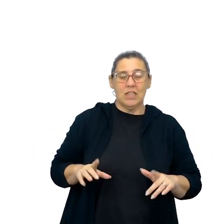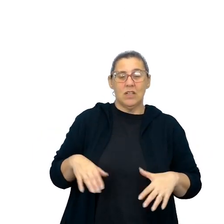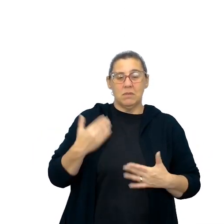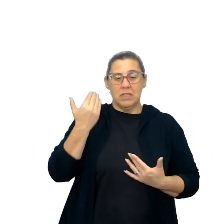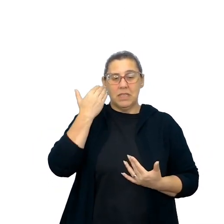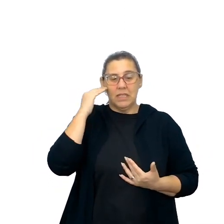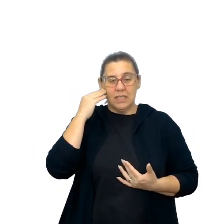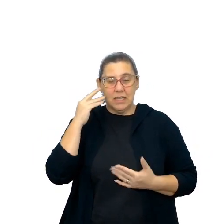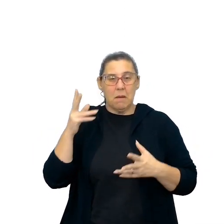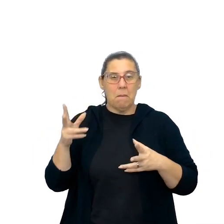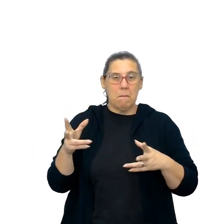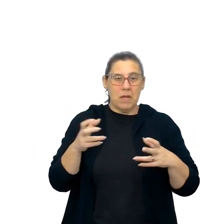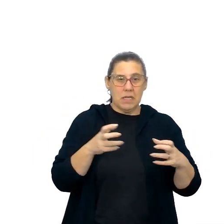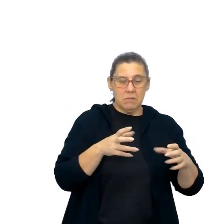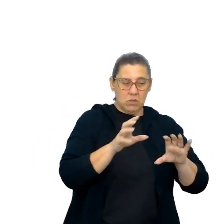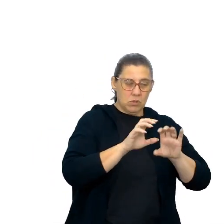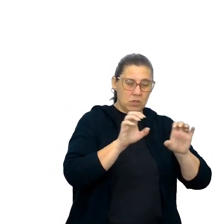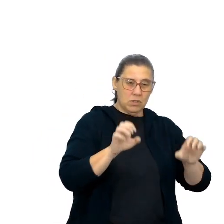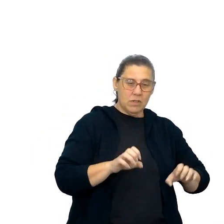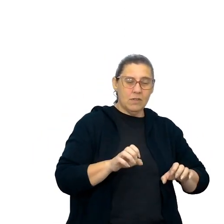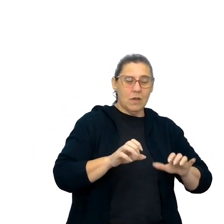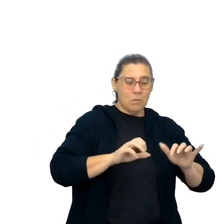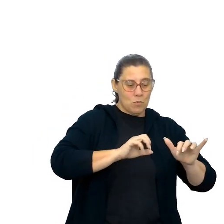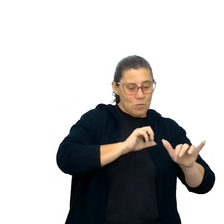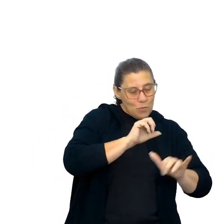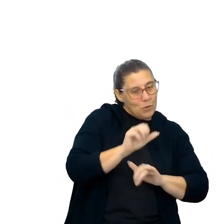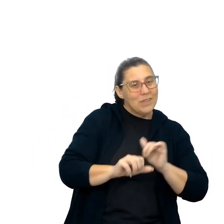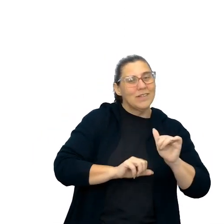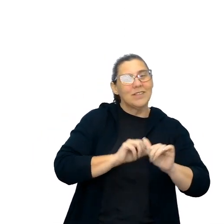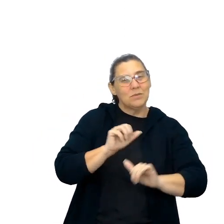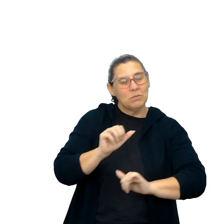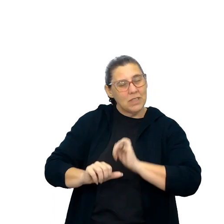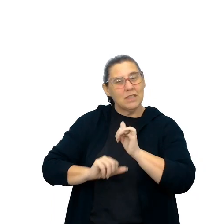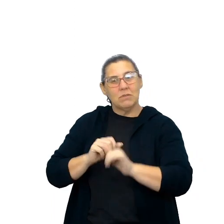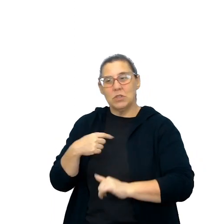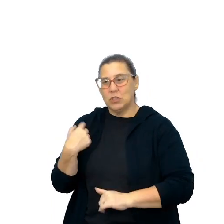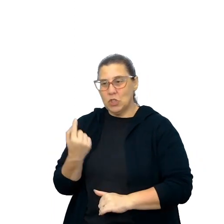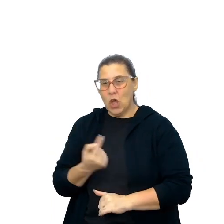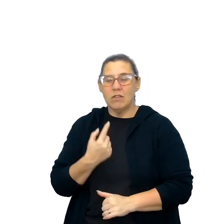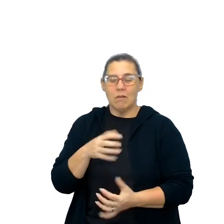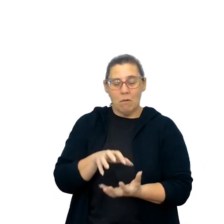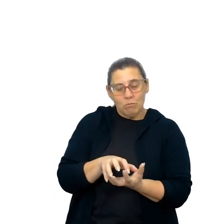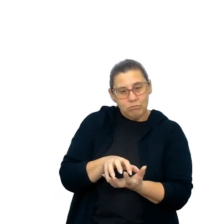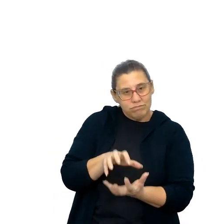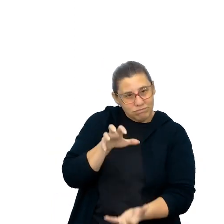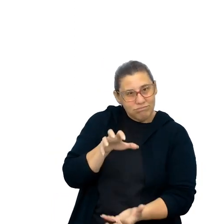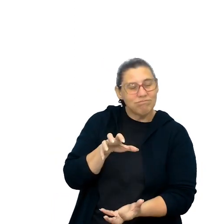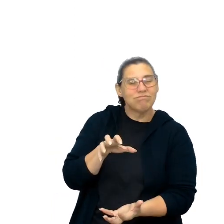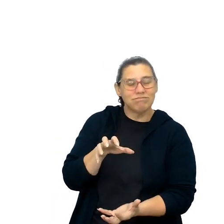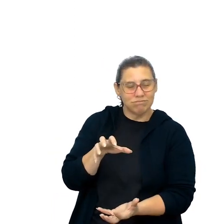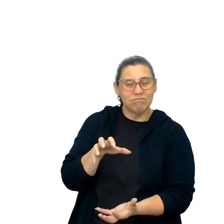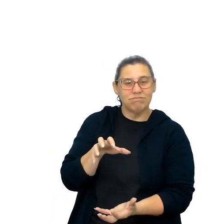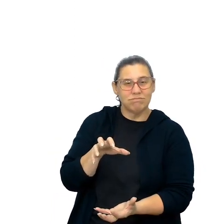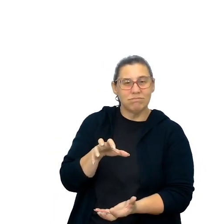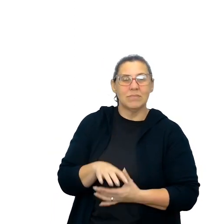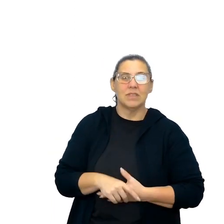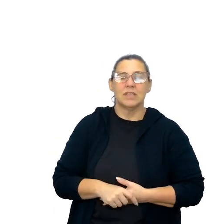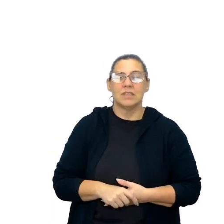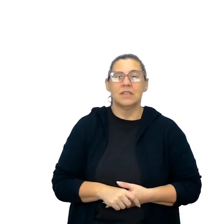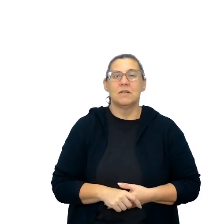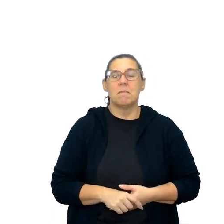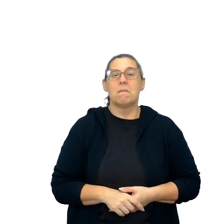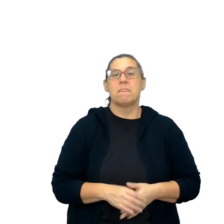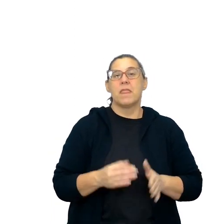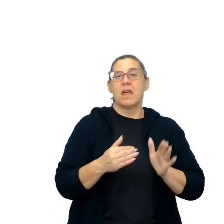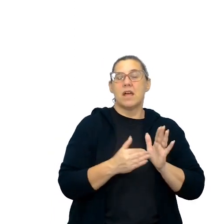essa noção de estrutura ela vai se movimentar conforme nosso amadurecimento, né? Até